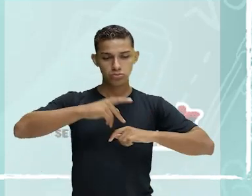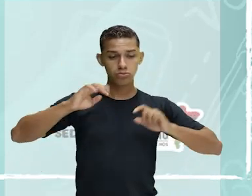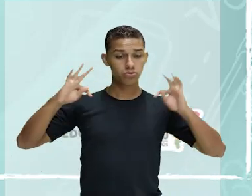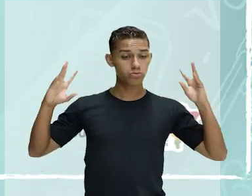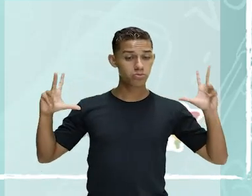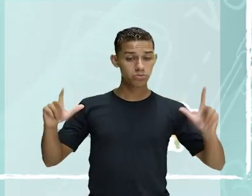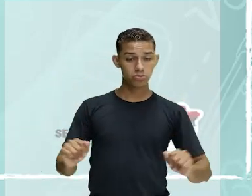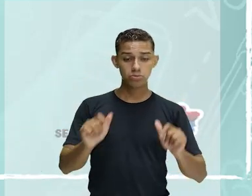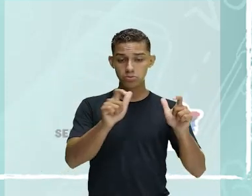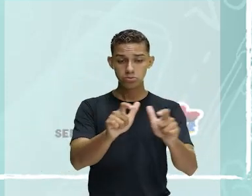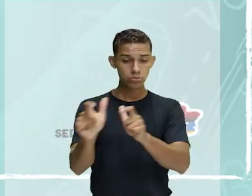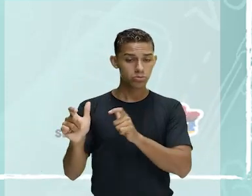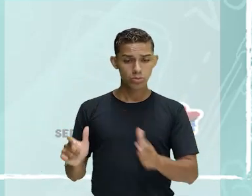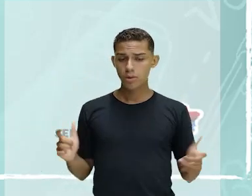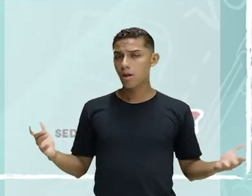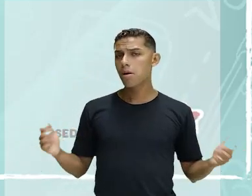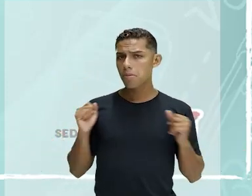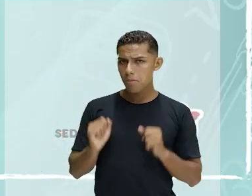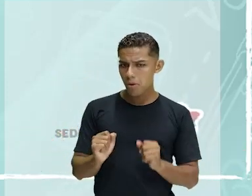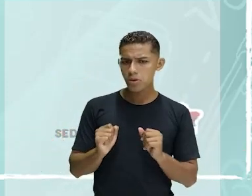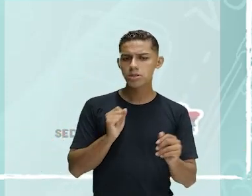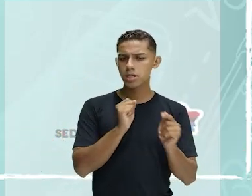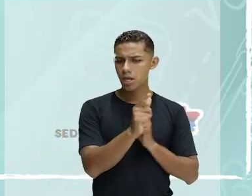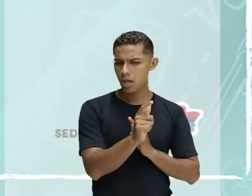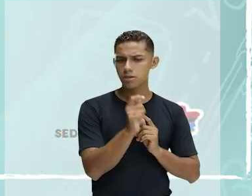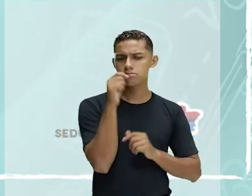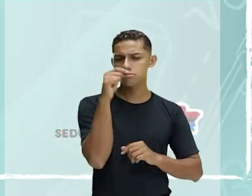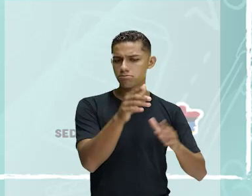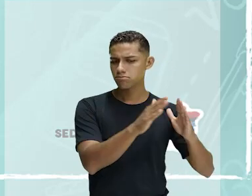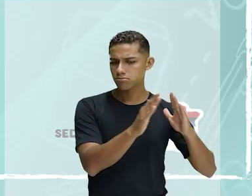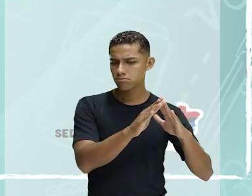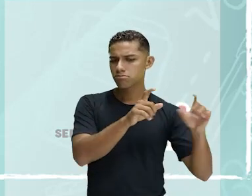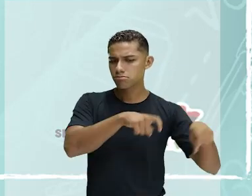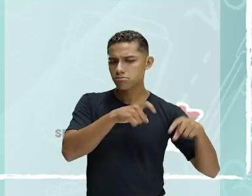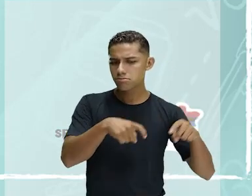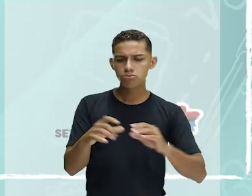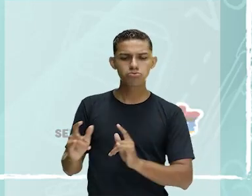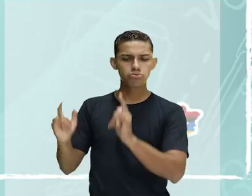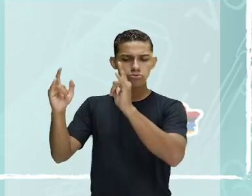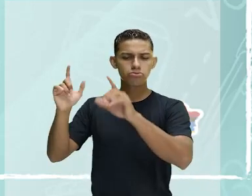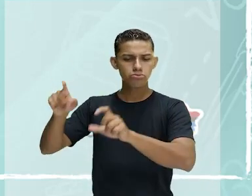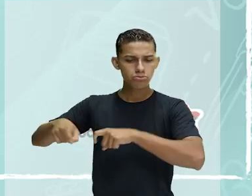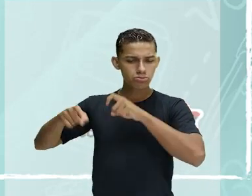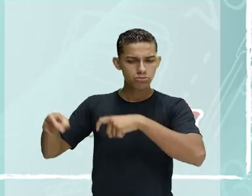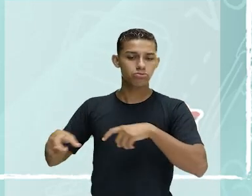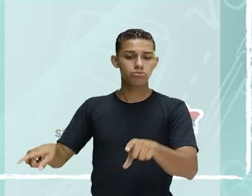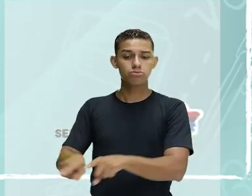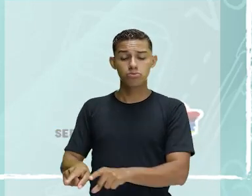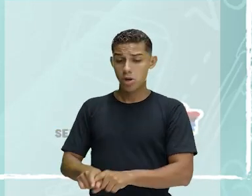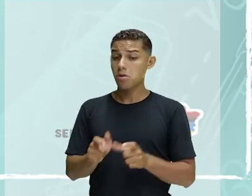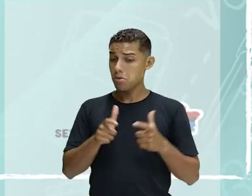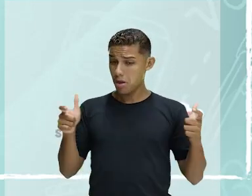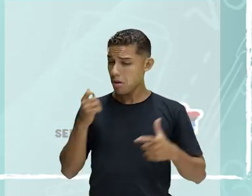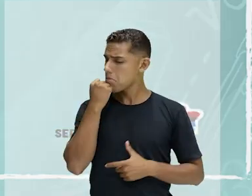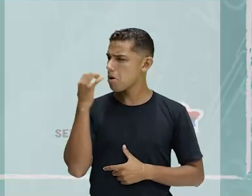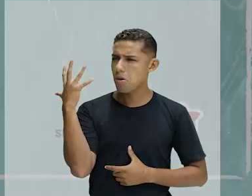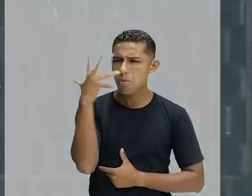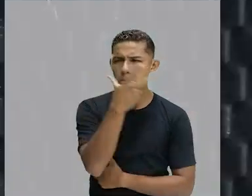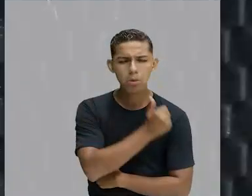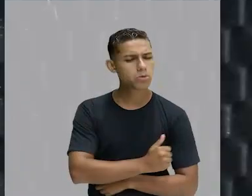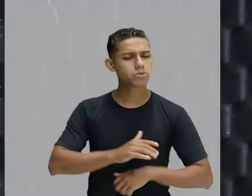reservadas facilmente. Muitas das atividades associadas ao agroturismo se desenvolvem em impressionantes espaços